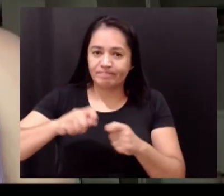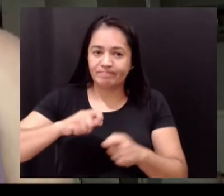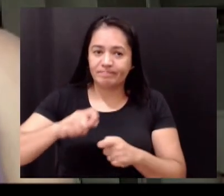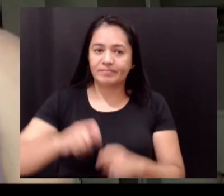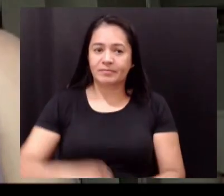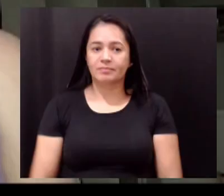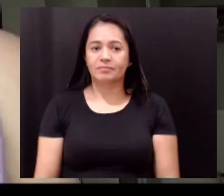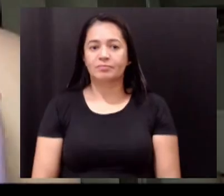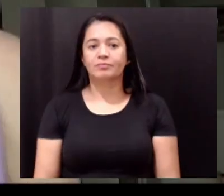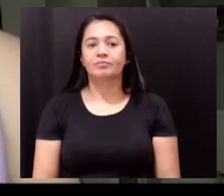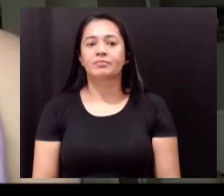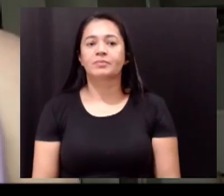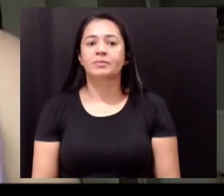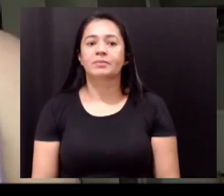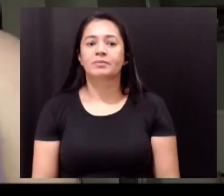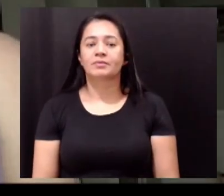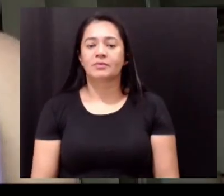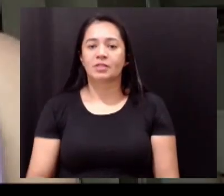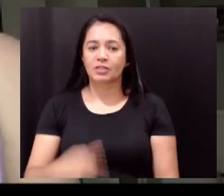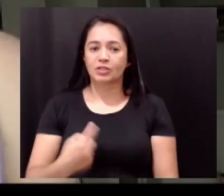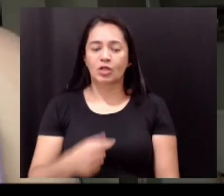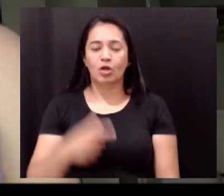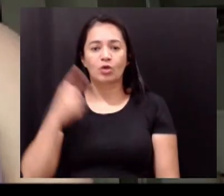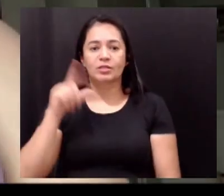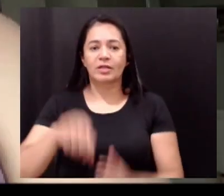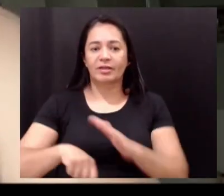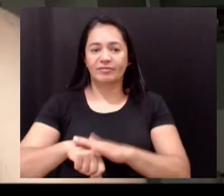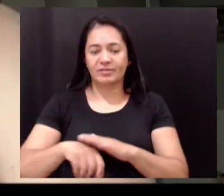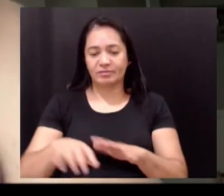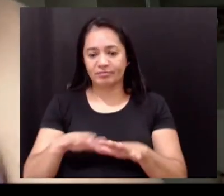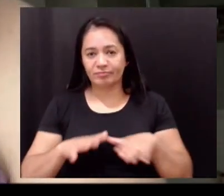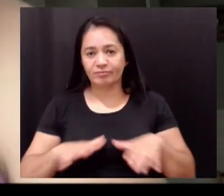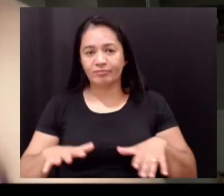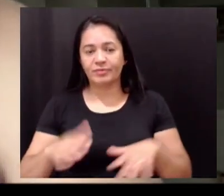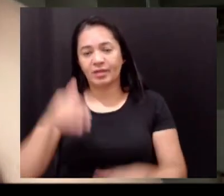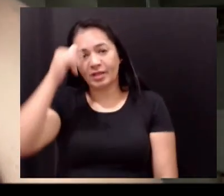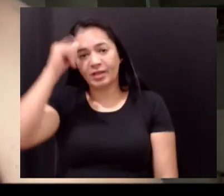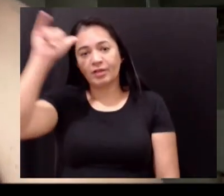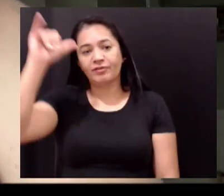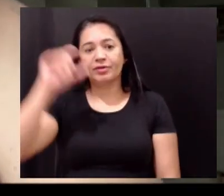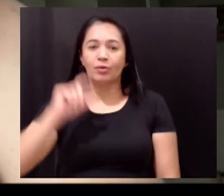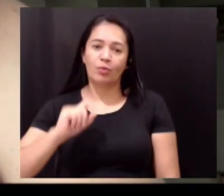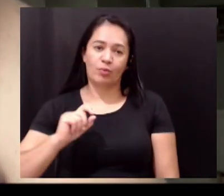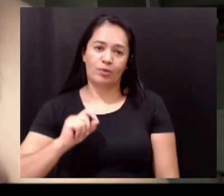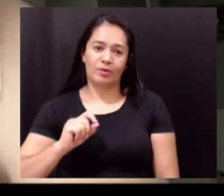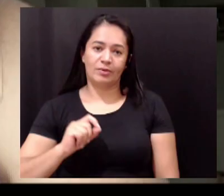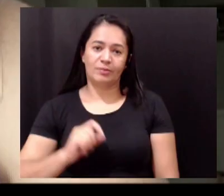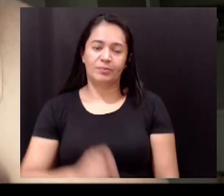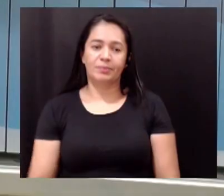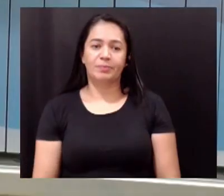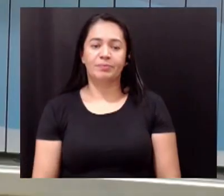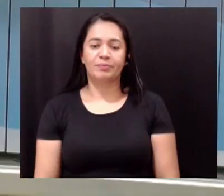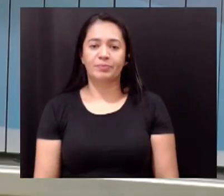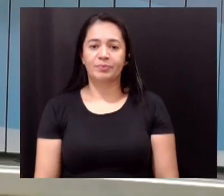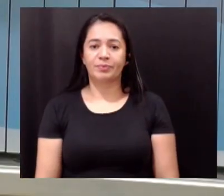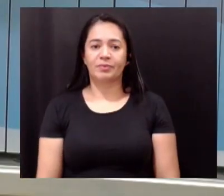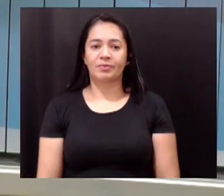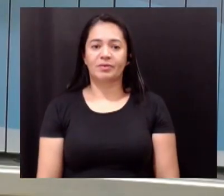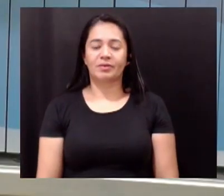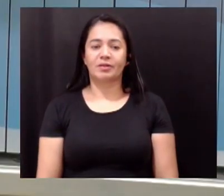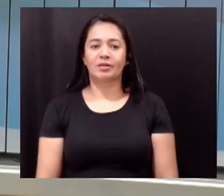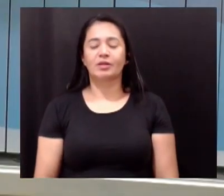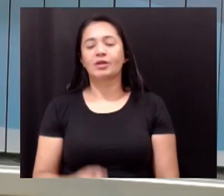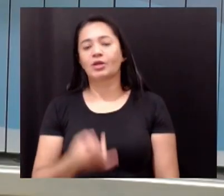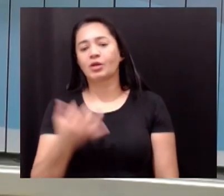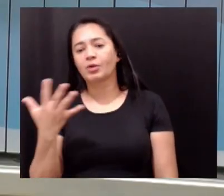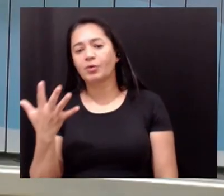pontos que a gente dá ali naquela região para que se evite esses desfechos. Doutora, e quais são as